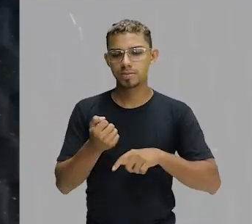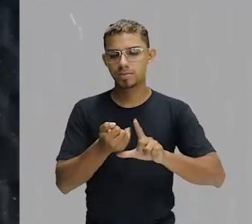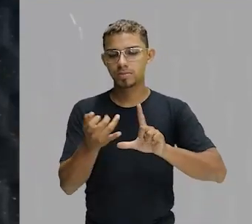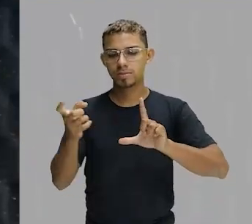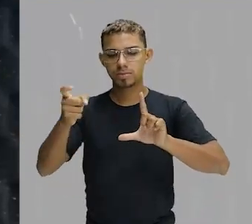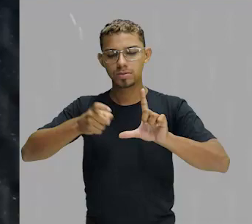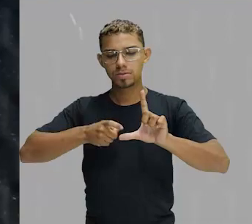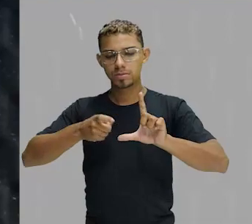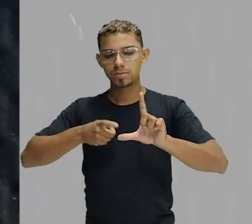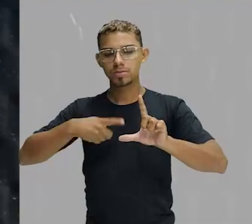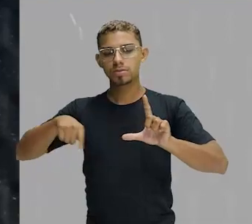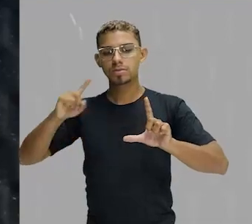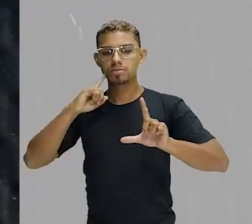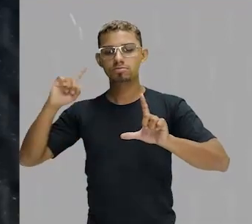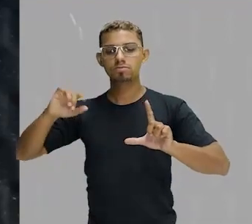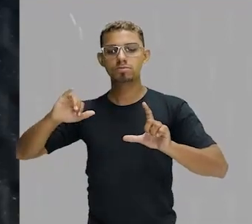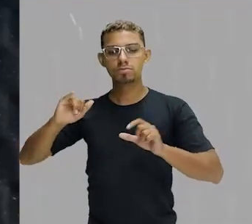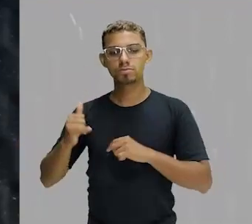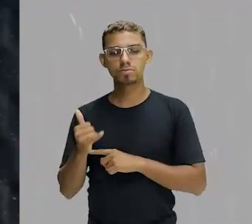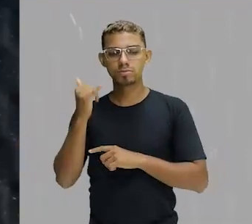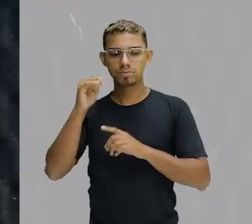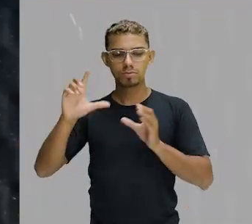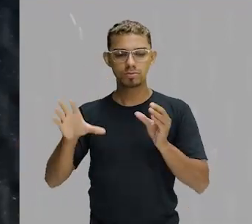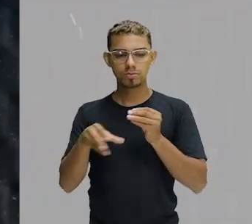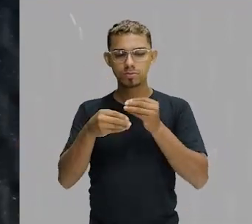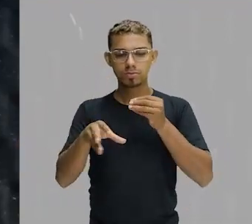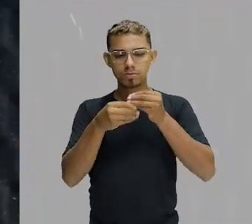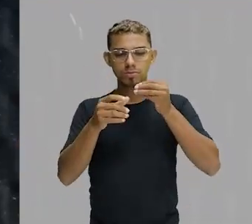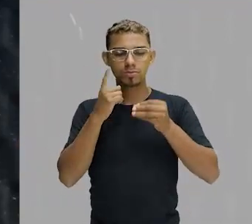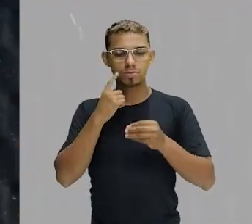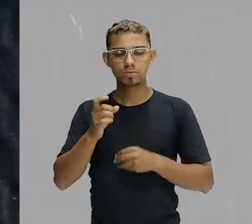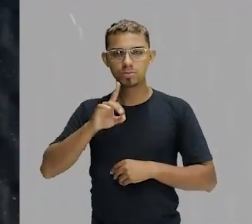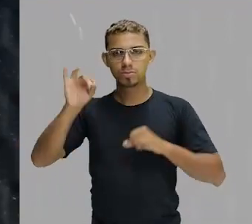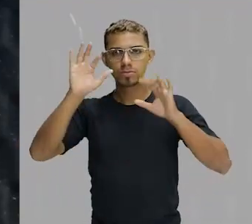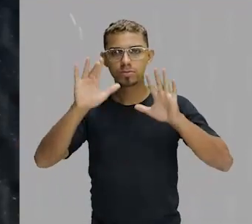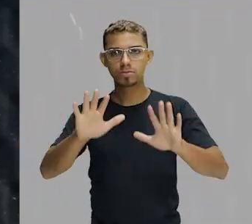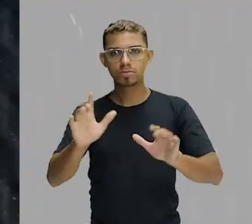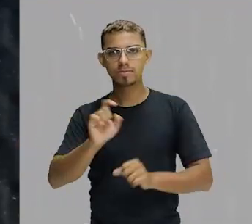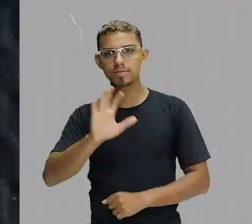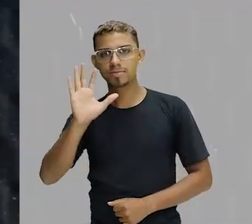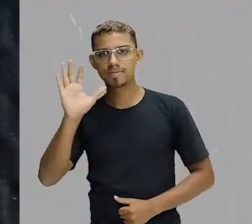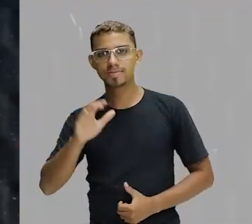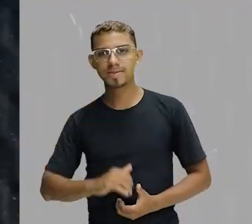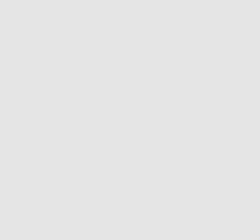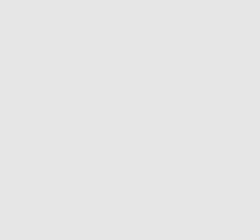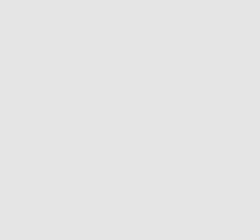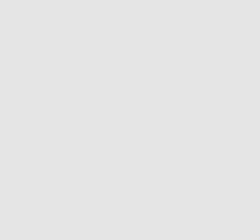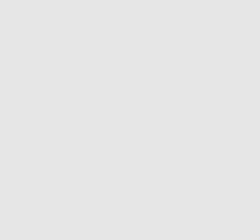exponencial, aqui associada a juro composto. Fiquem com Deus e até a próxima aula. Tchau, tchau!